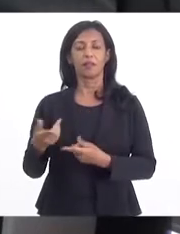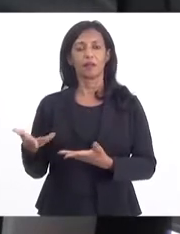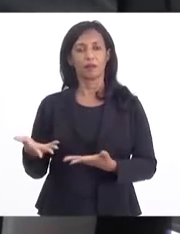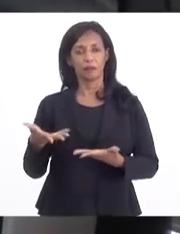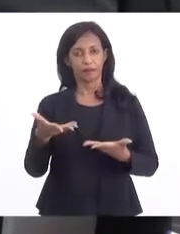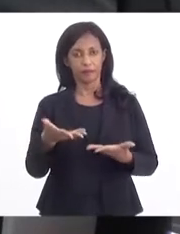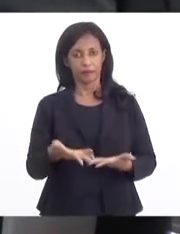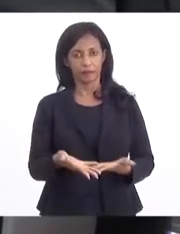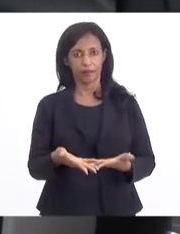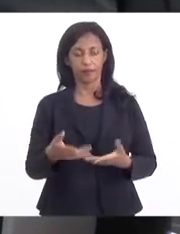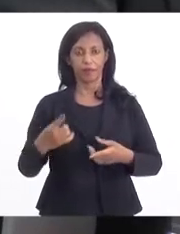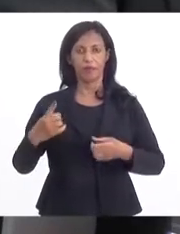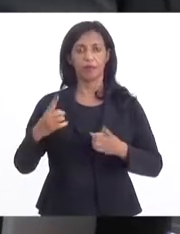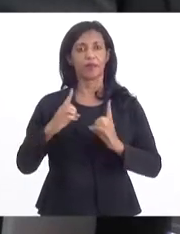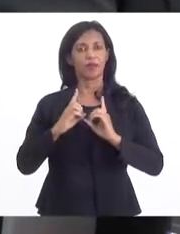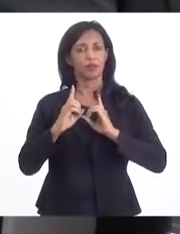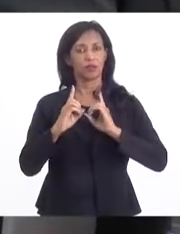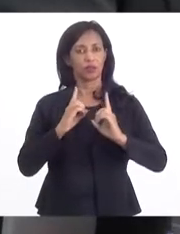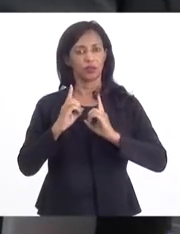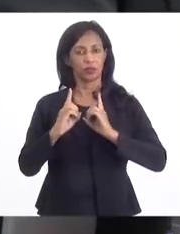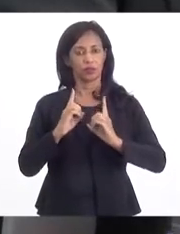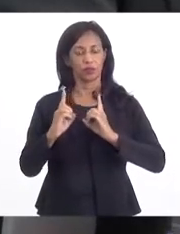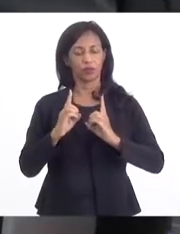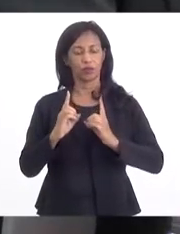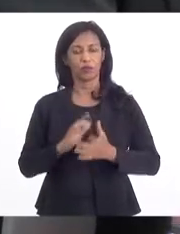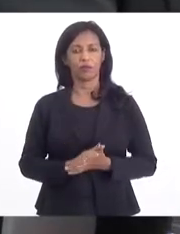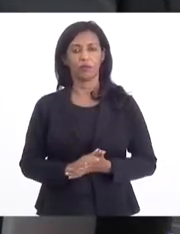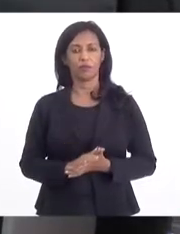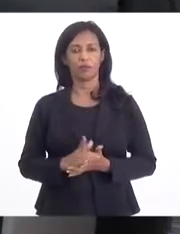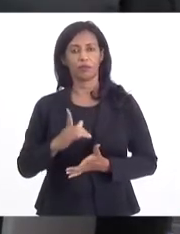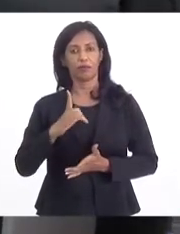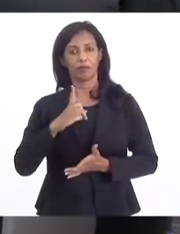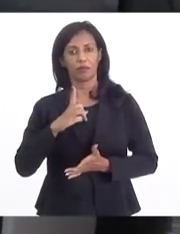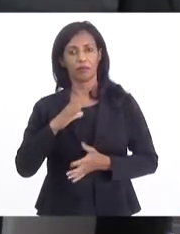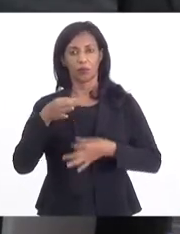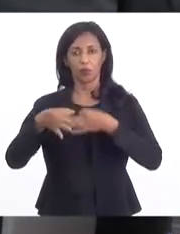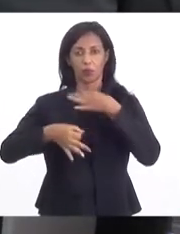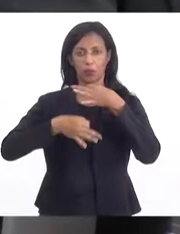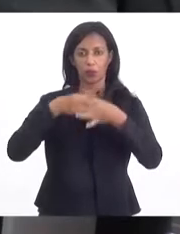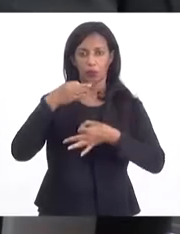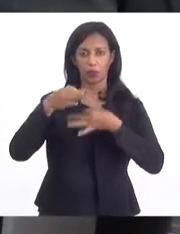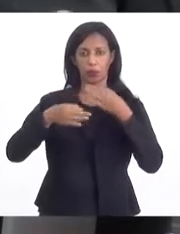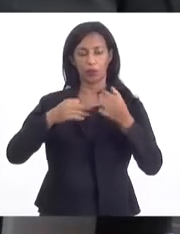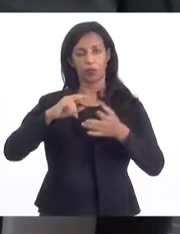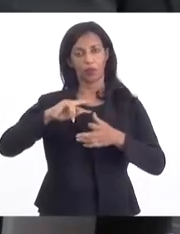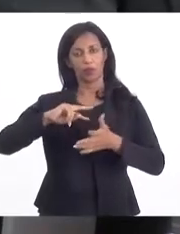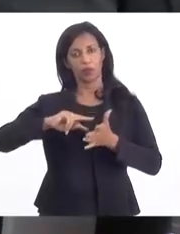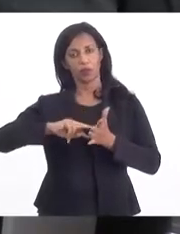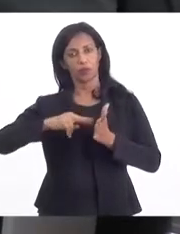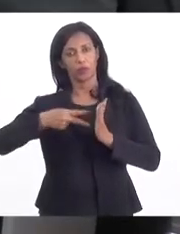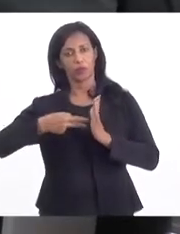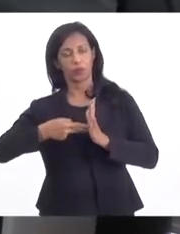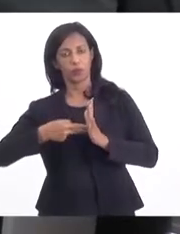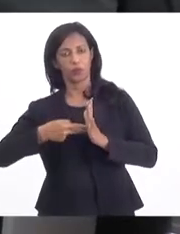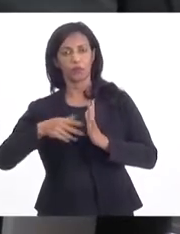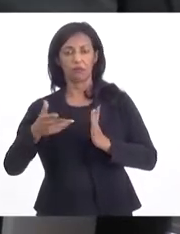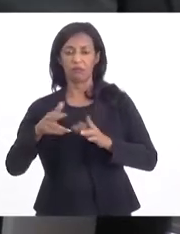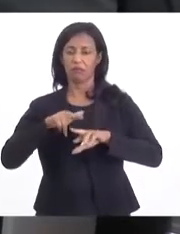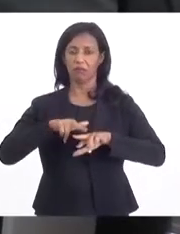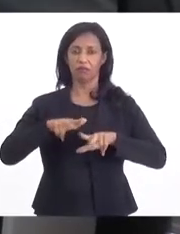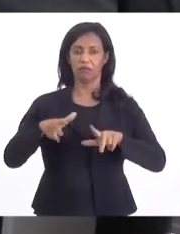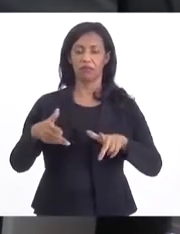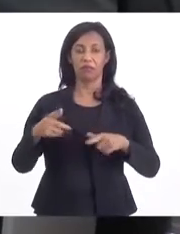colocar em discussão para receber sugestões de alteração, etc.,